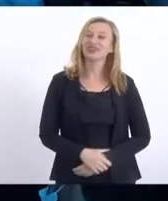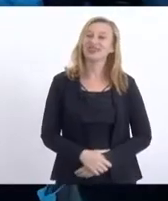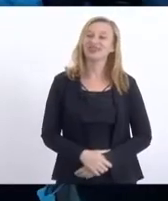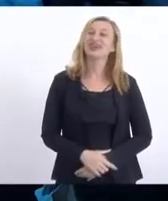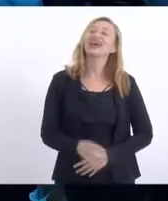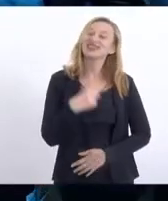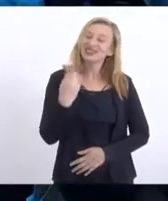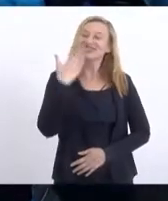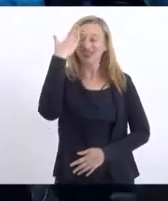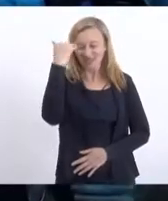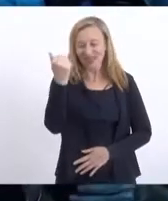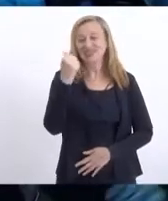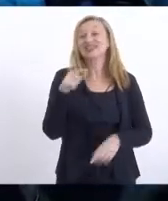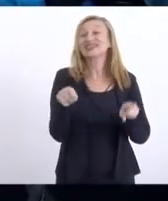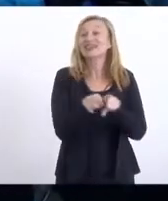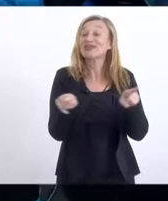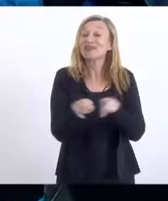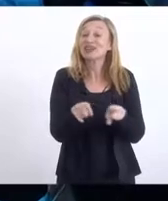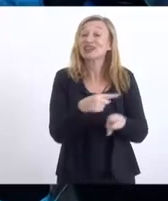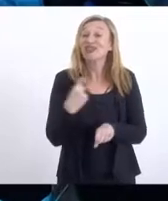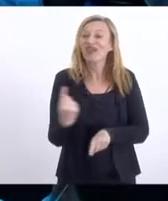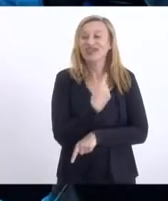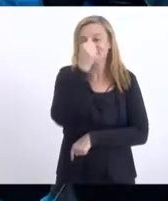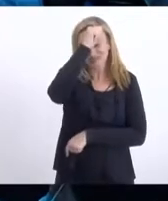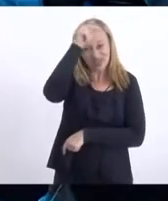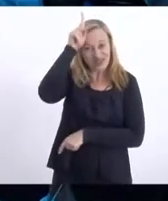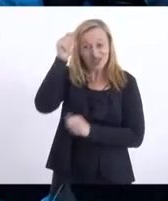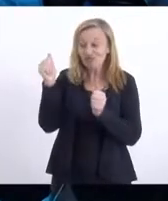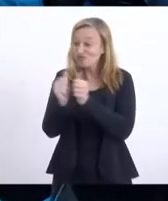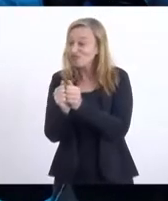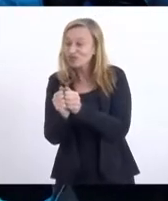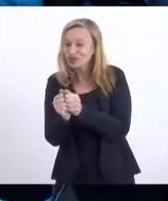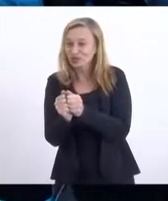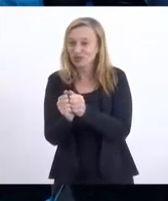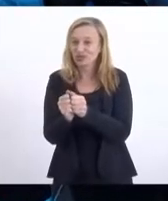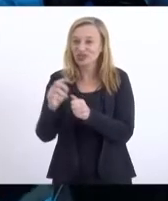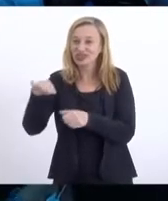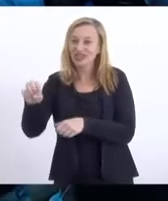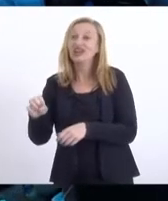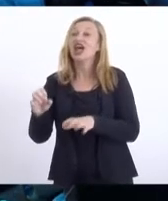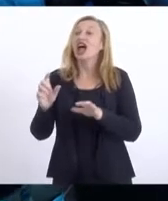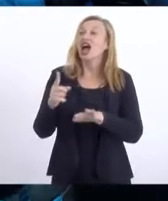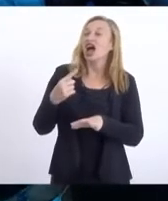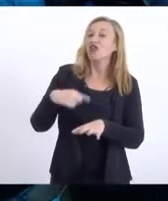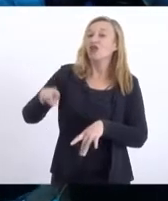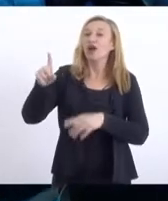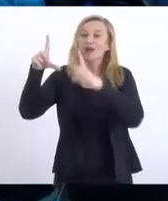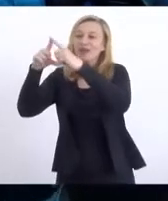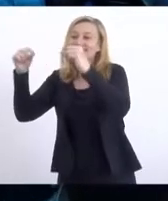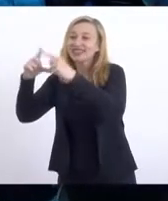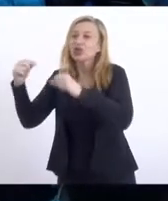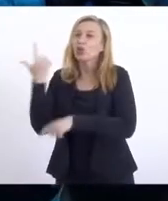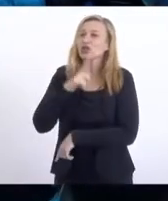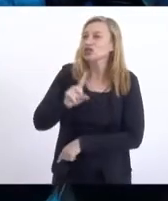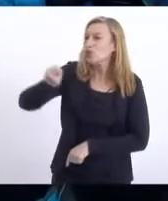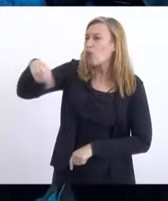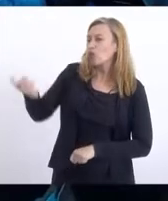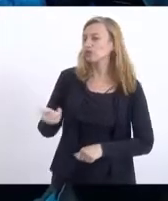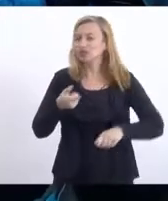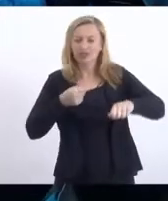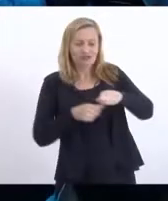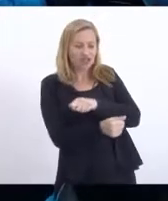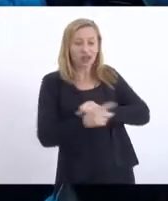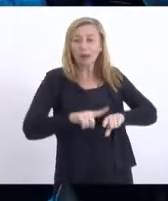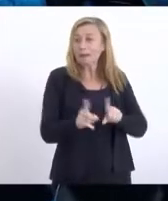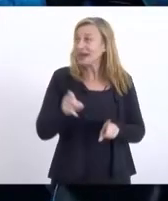Nós sabemos que também nós, prefeitos, né, junto com o Sidenf, fomos a Brasília e conseguimos outros investimentos, mas